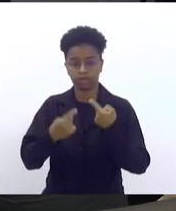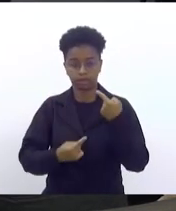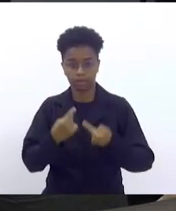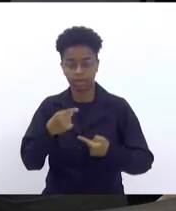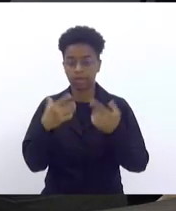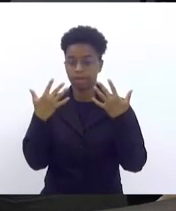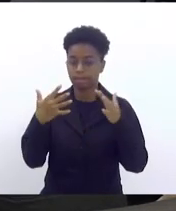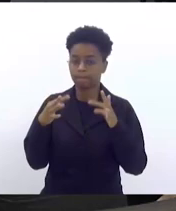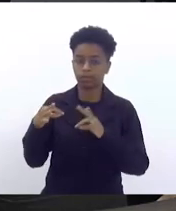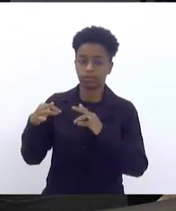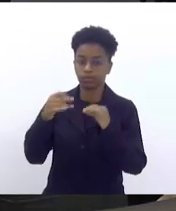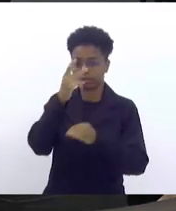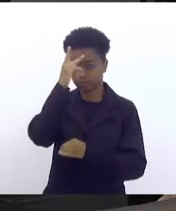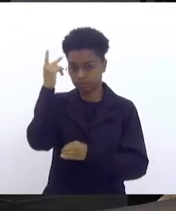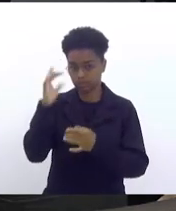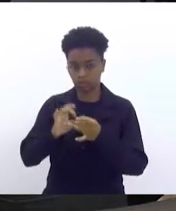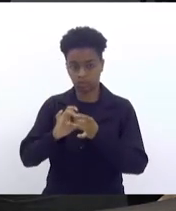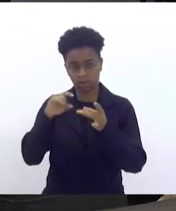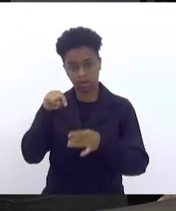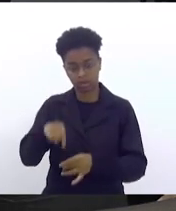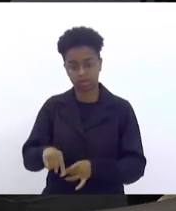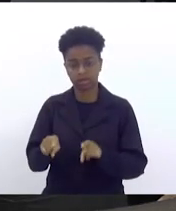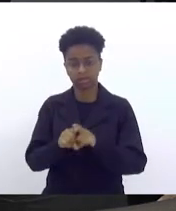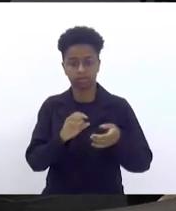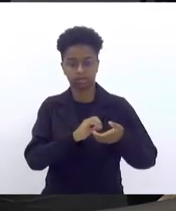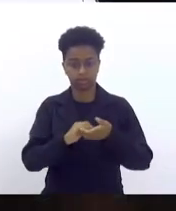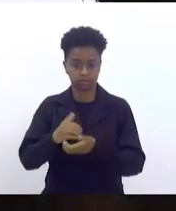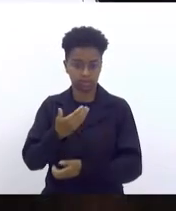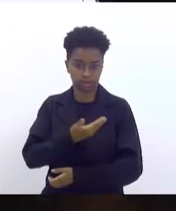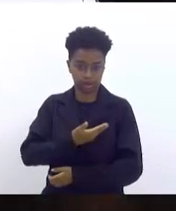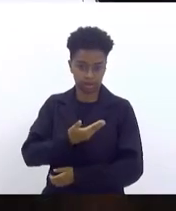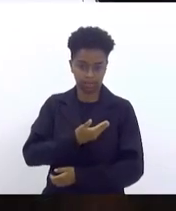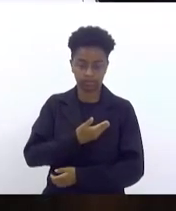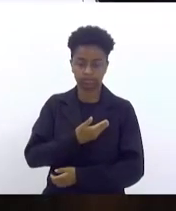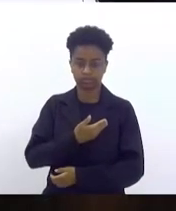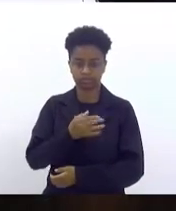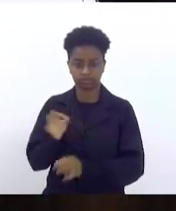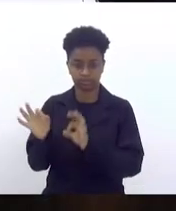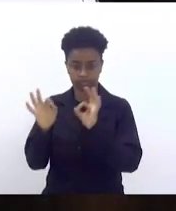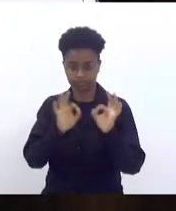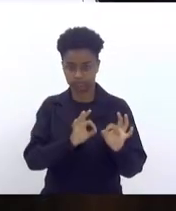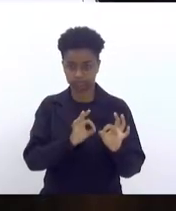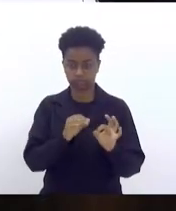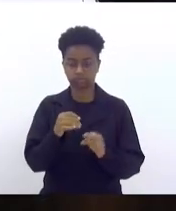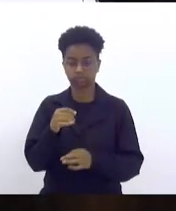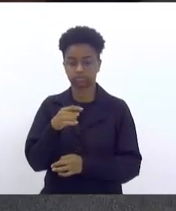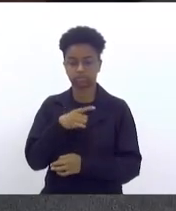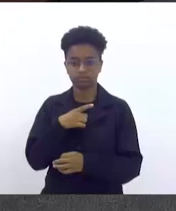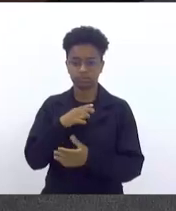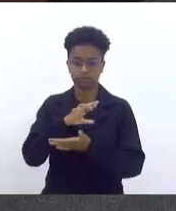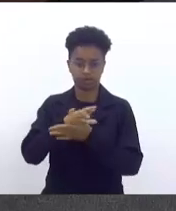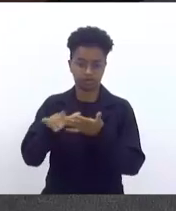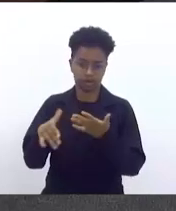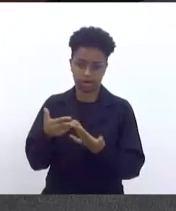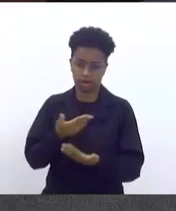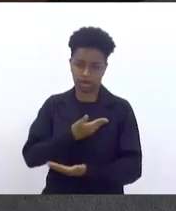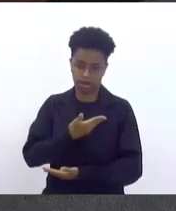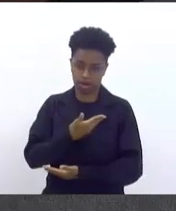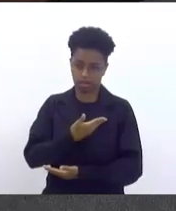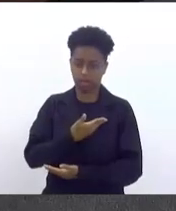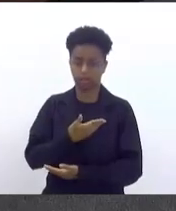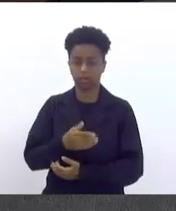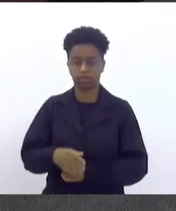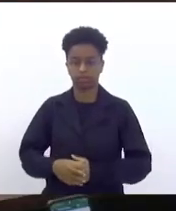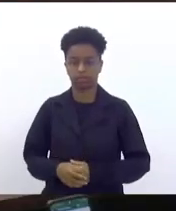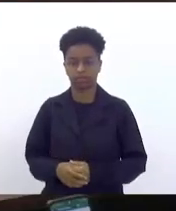a todos que vieram aqui se predispor cumprimentar alguns amigos estão aqui na na no auditório Manassés Cidinho meu amigo Michel entre